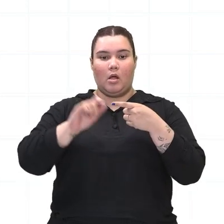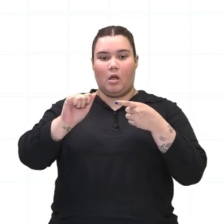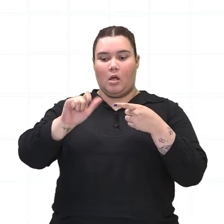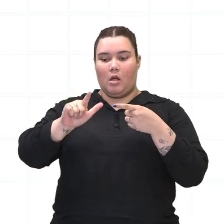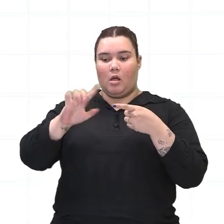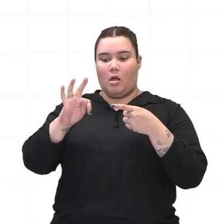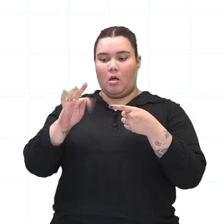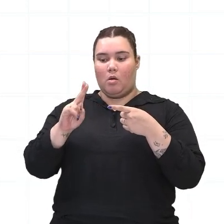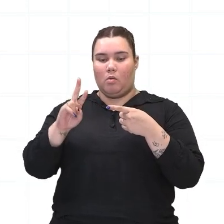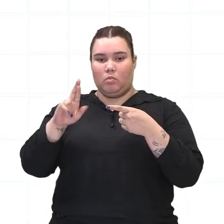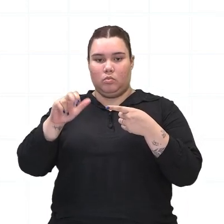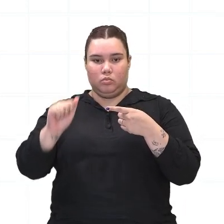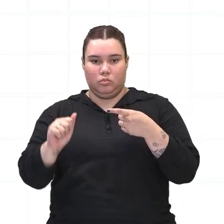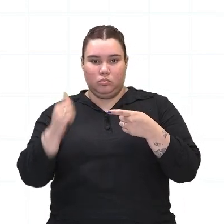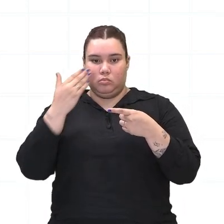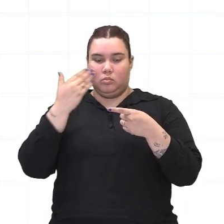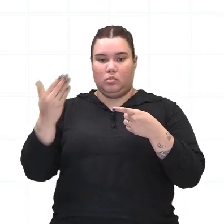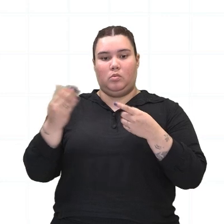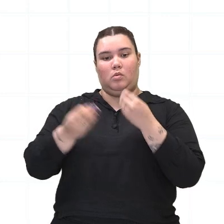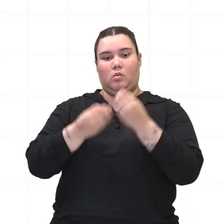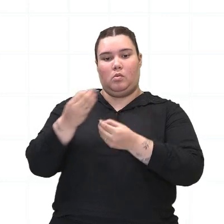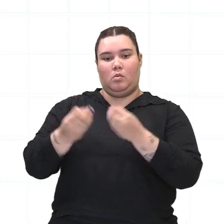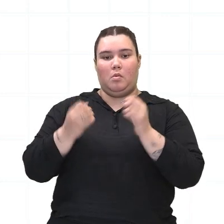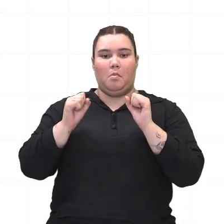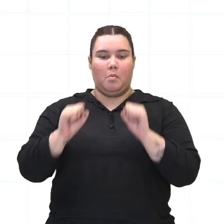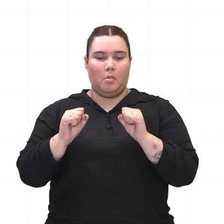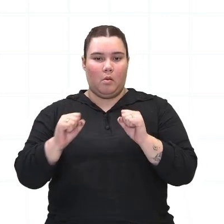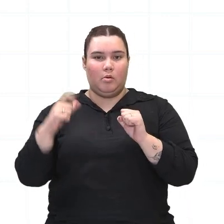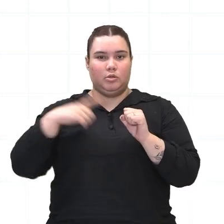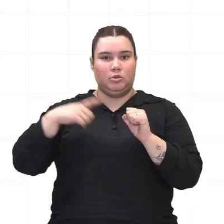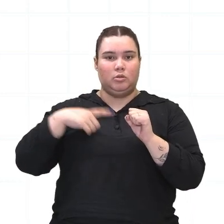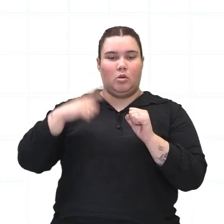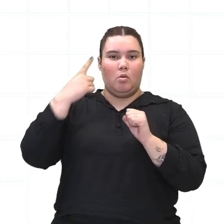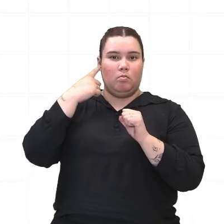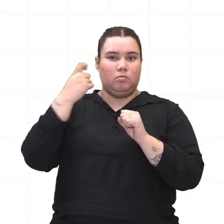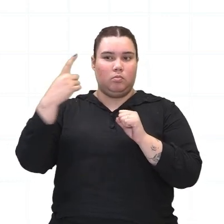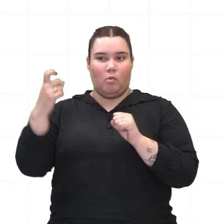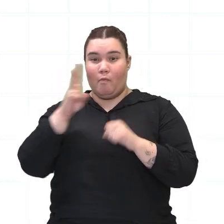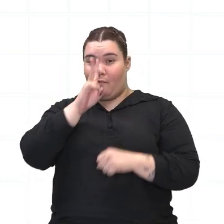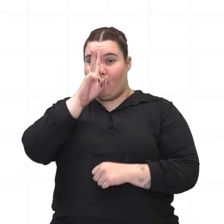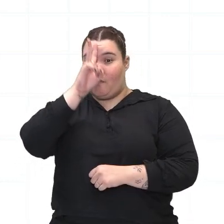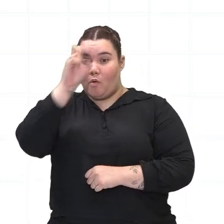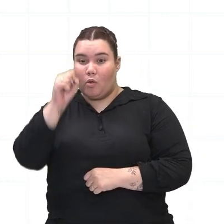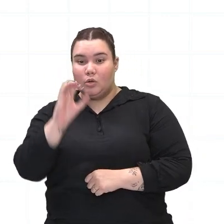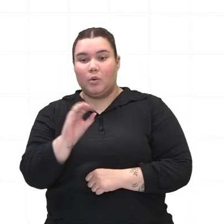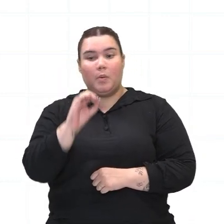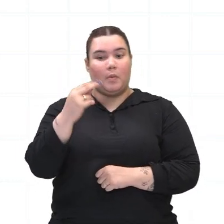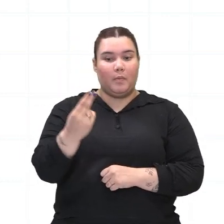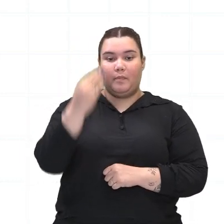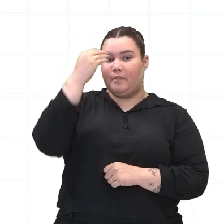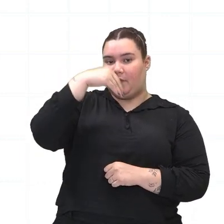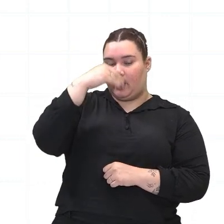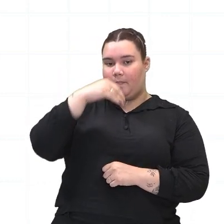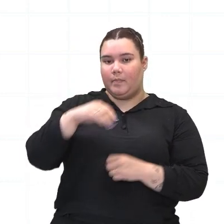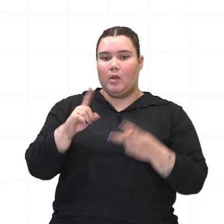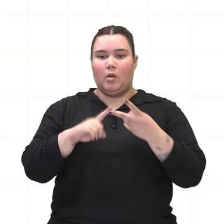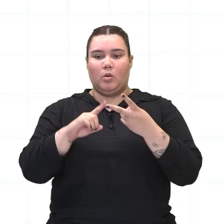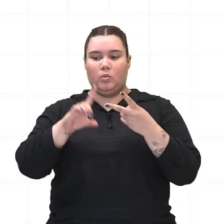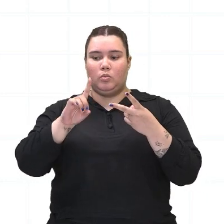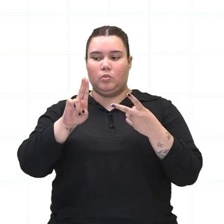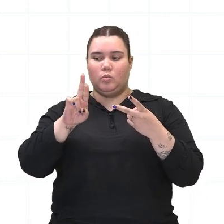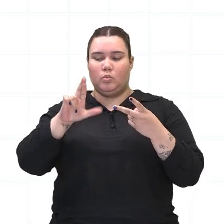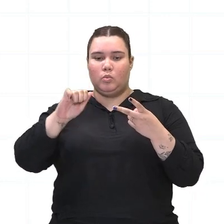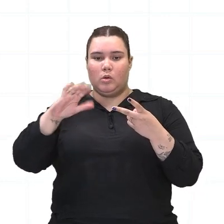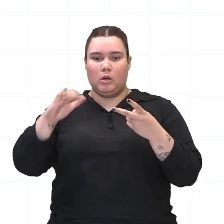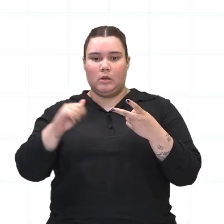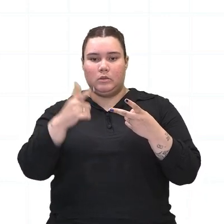determina esse som, que pode ser grave ou agudo. A duração, que passa do tempo de vibração. A intensidade